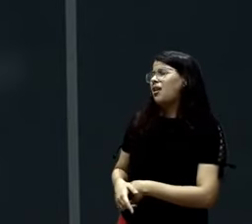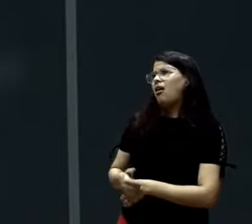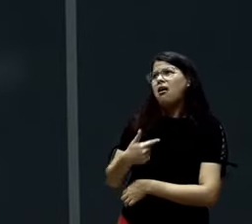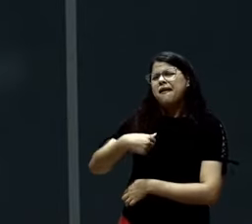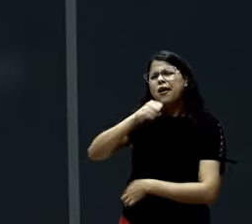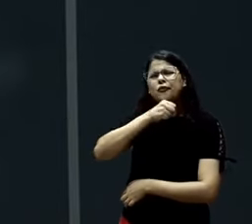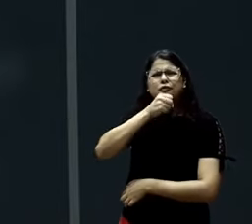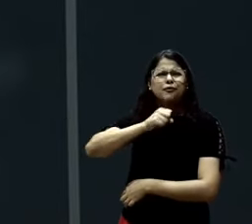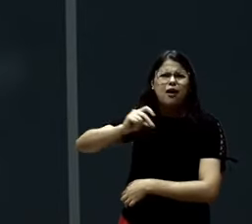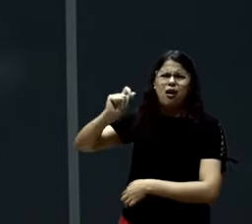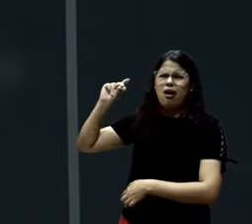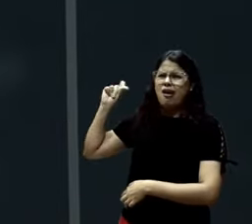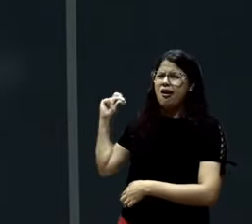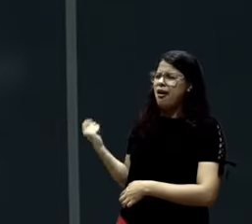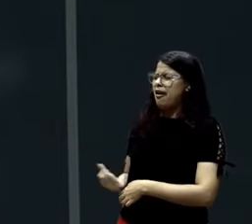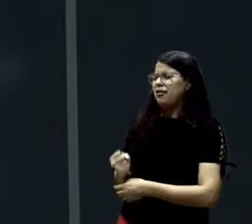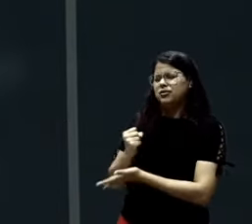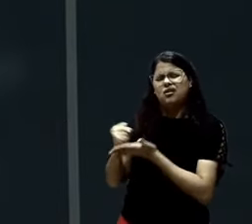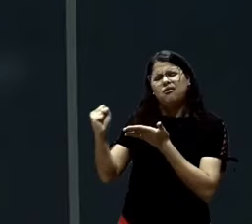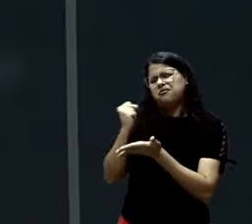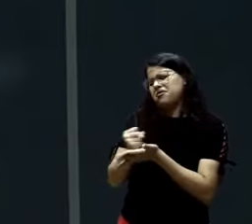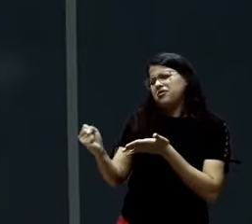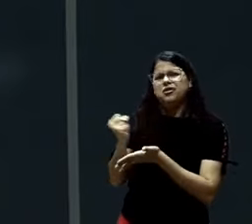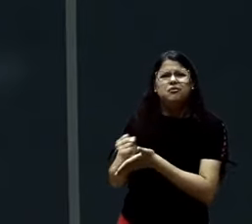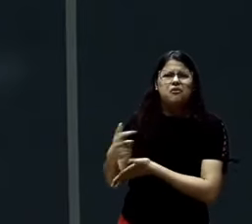modernidade, já passou o meu tempo.